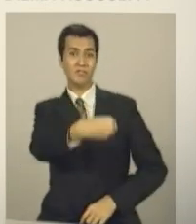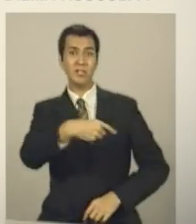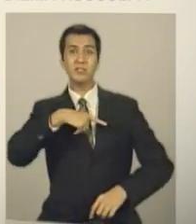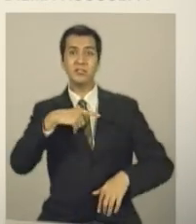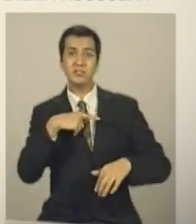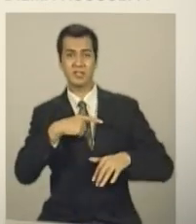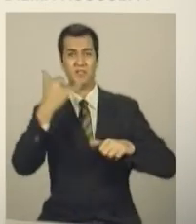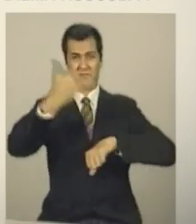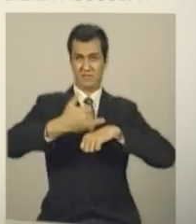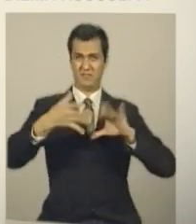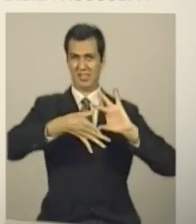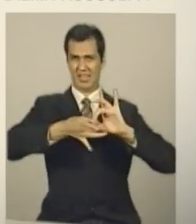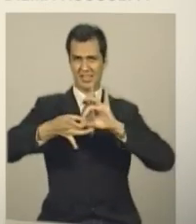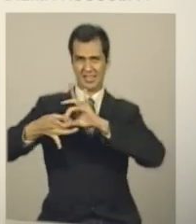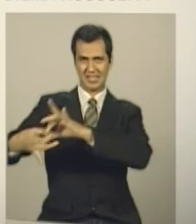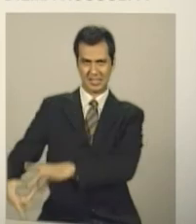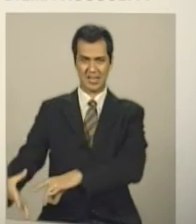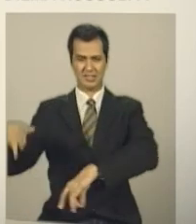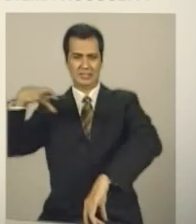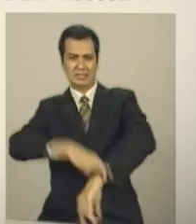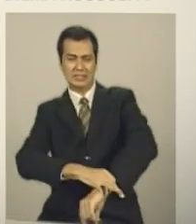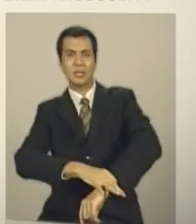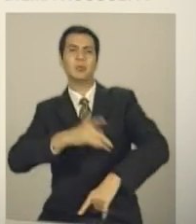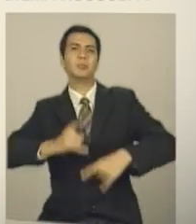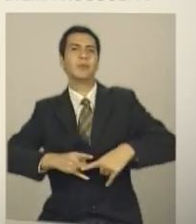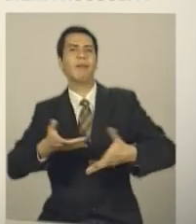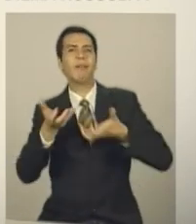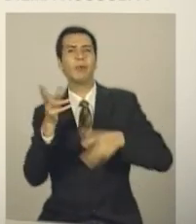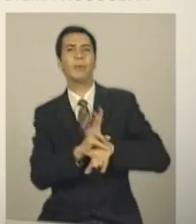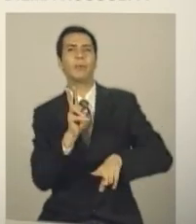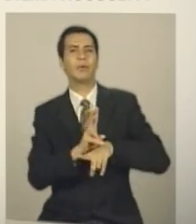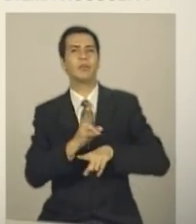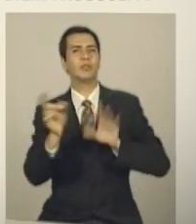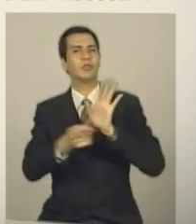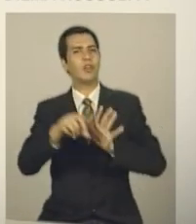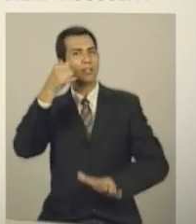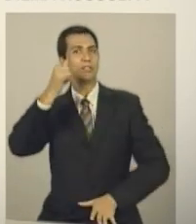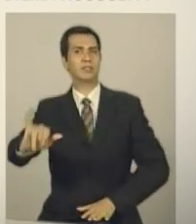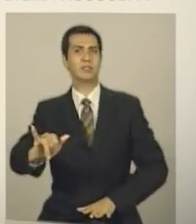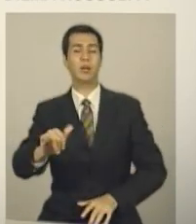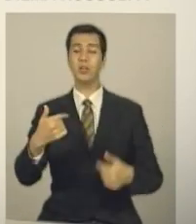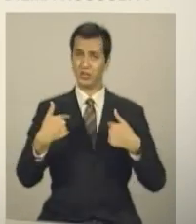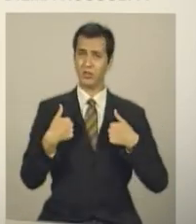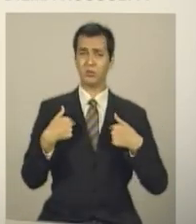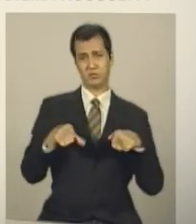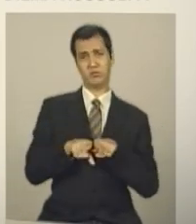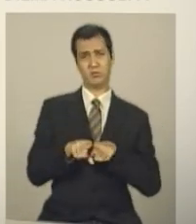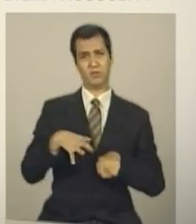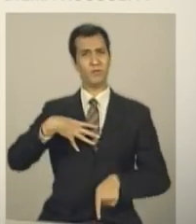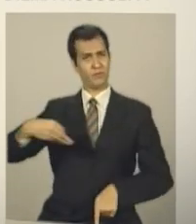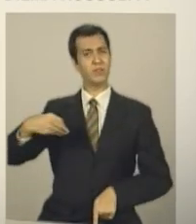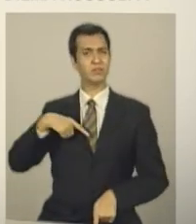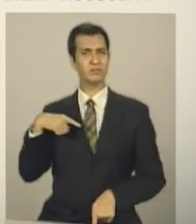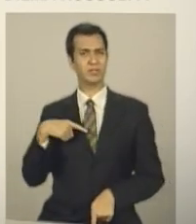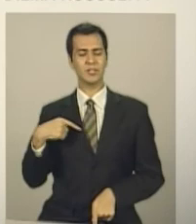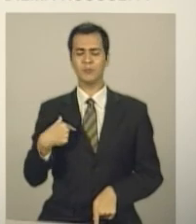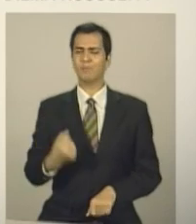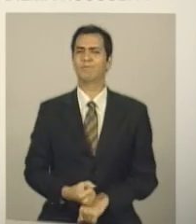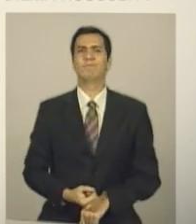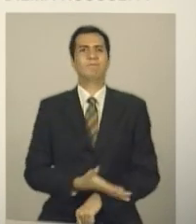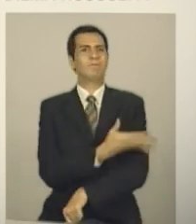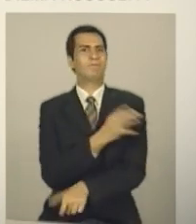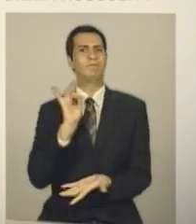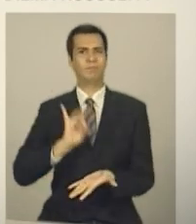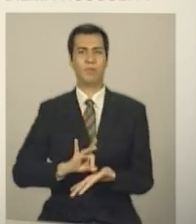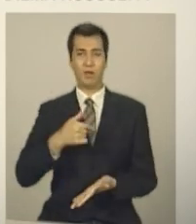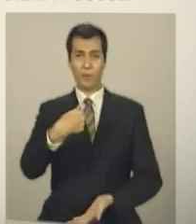evitar que eles usem drogas também sou mãe e esses relatos Luciano me comovem imensamente como presidenta farei